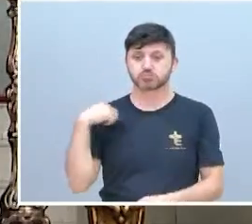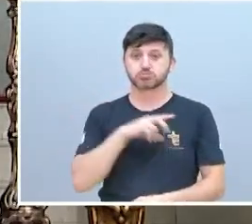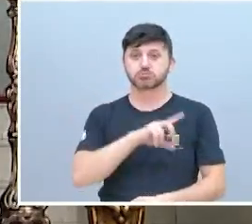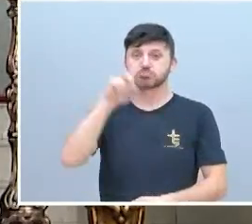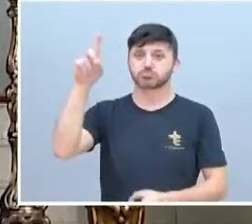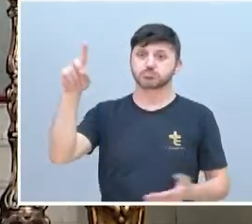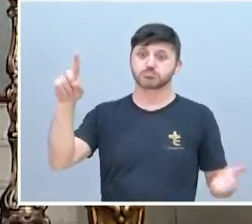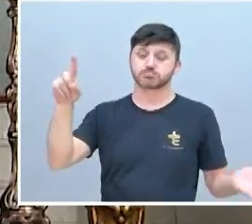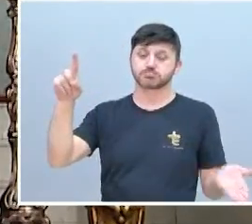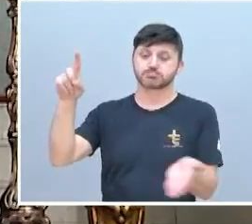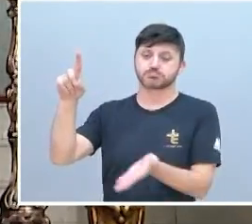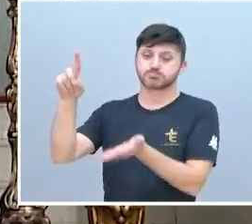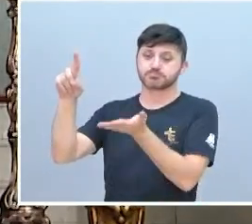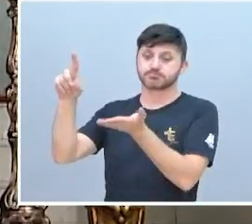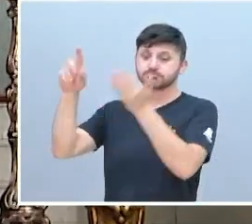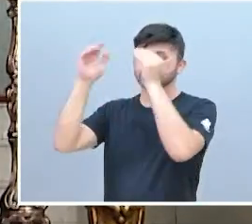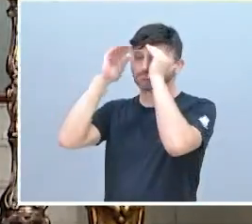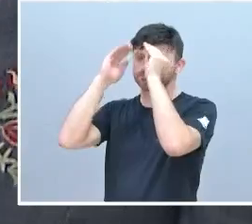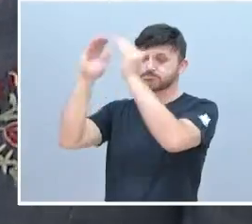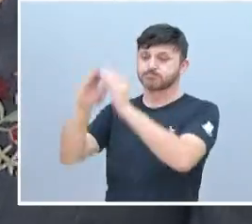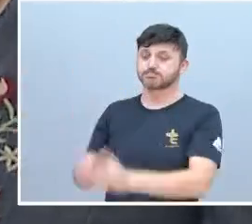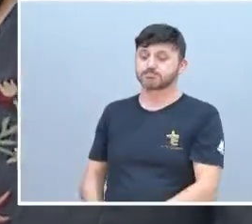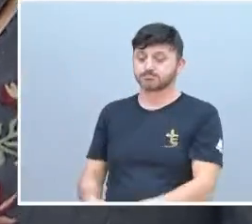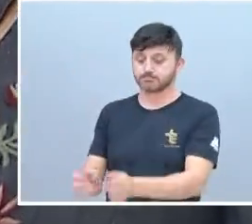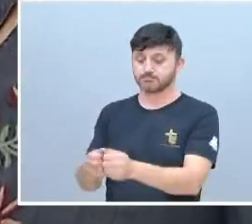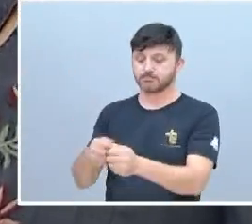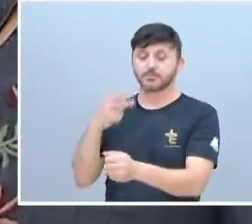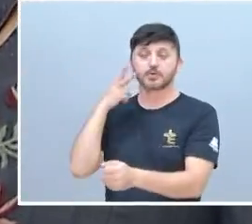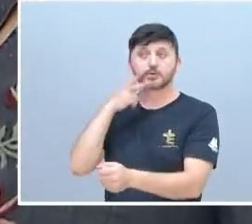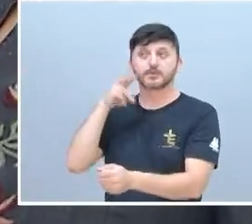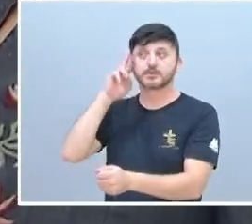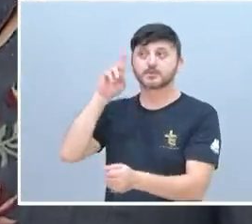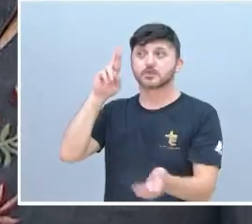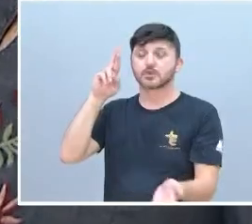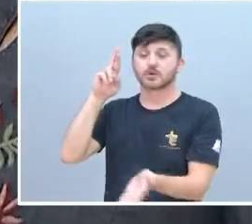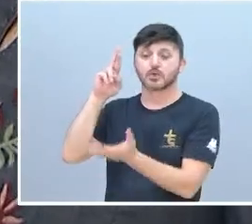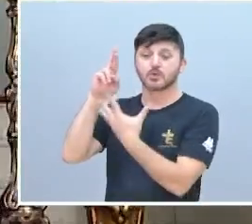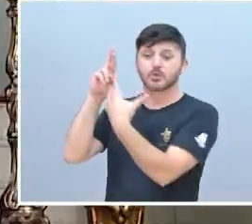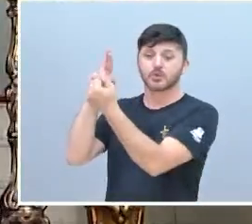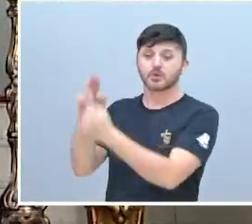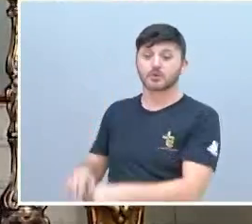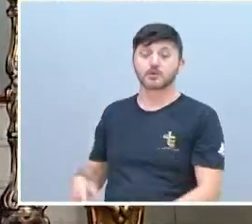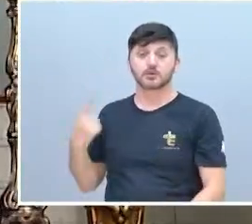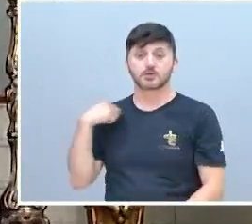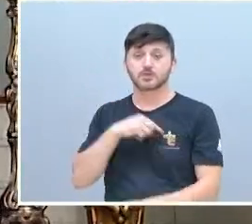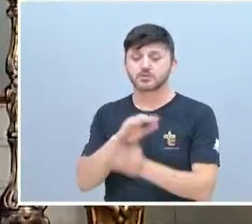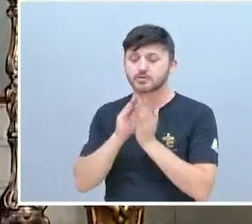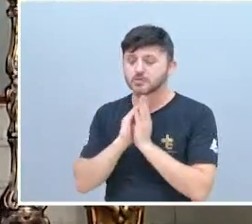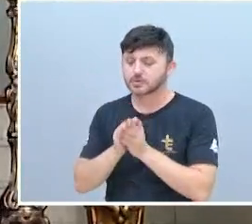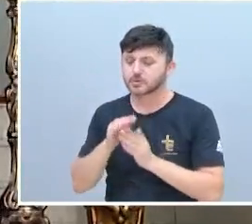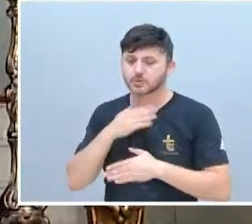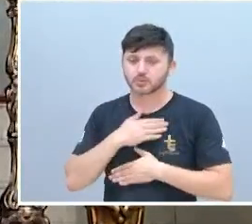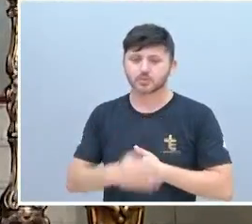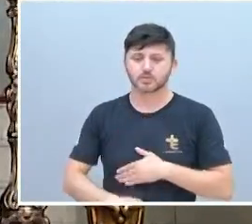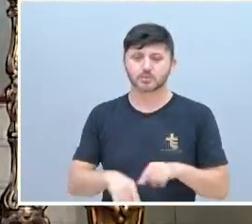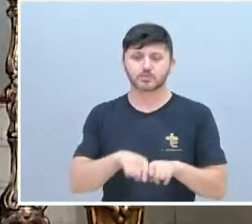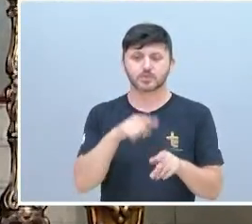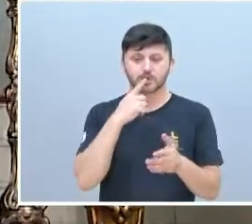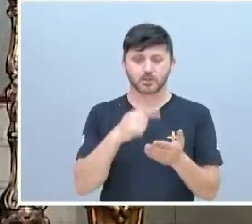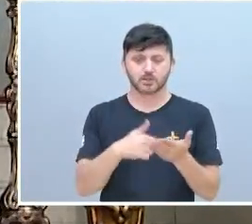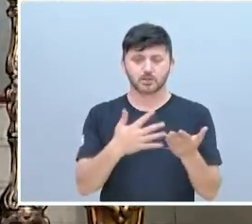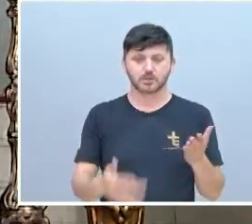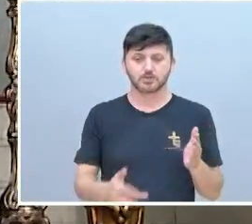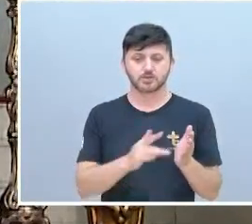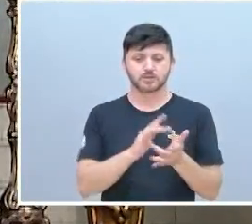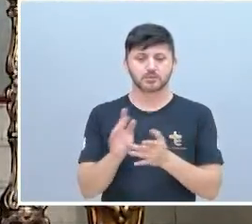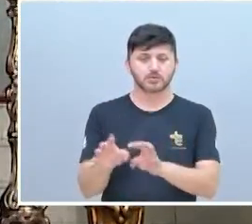vossa presença e vos servir. Recebei, ó Senhor, a nossa oferta. E nós vos suplicamos que, participando do corpo e o